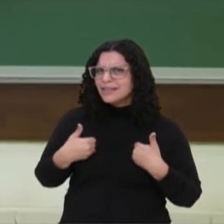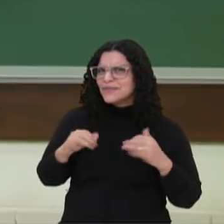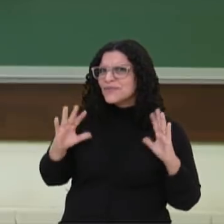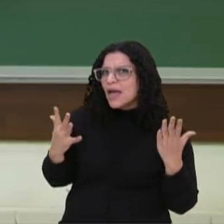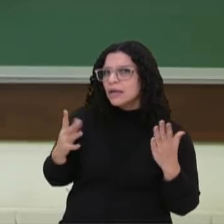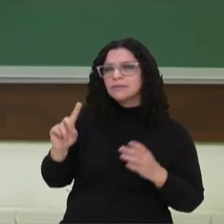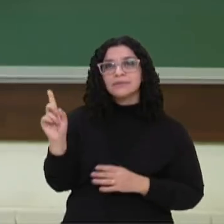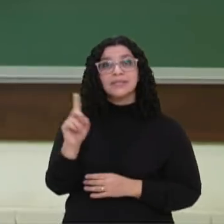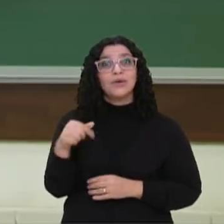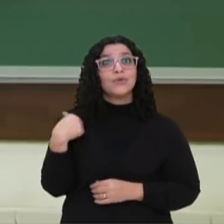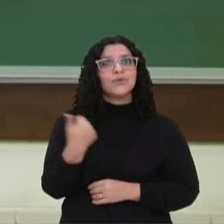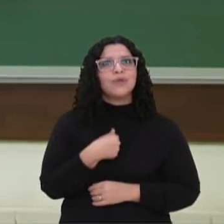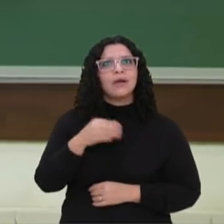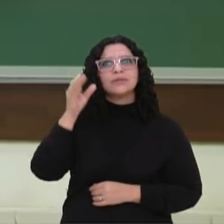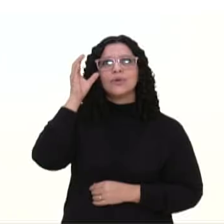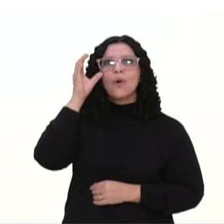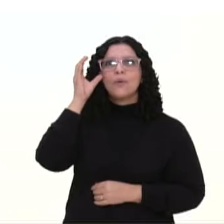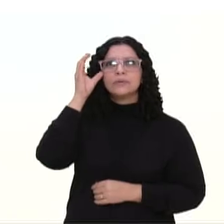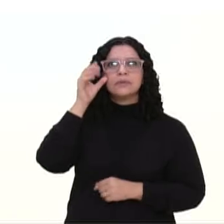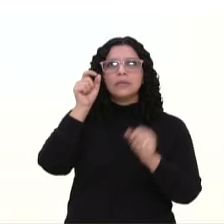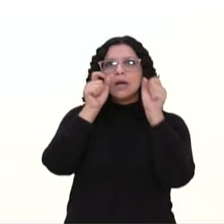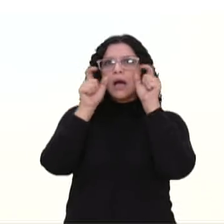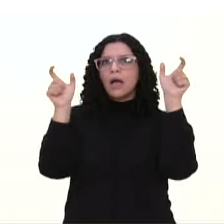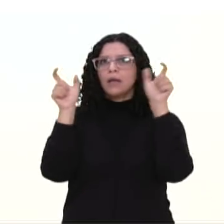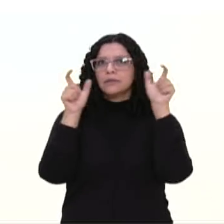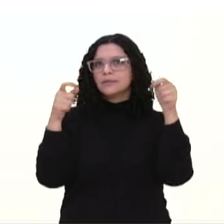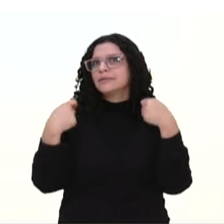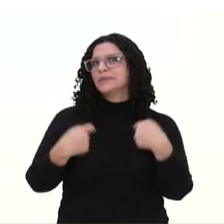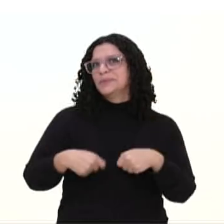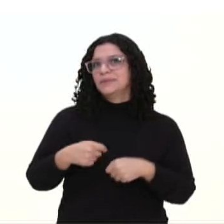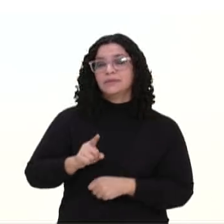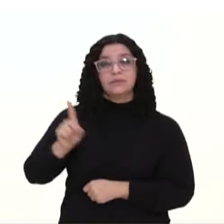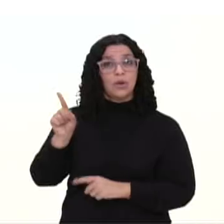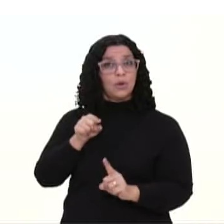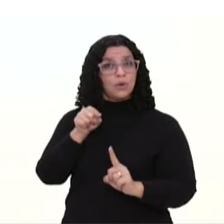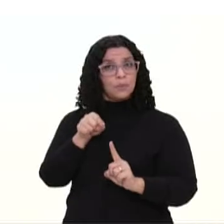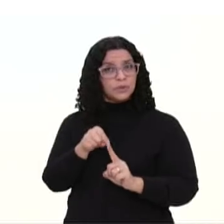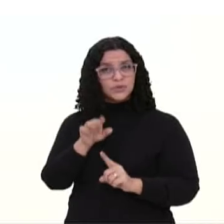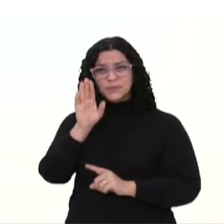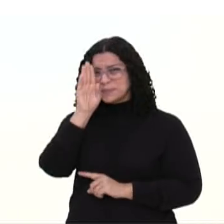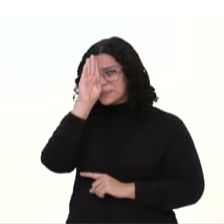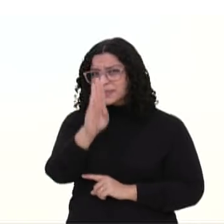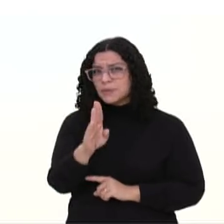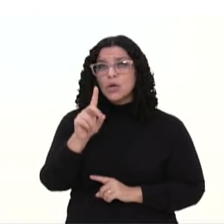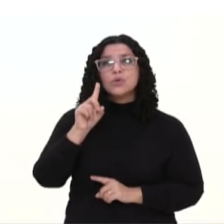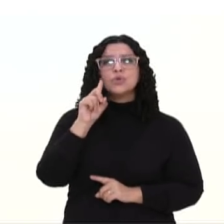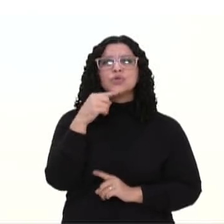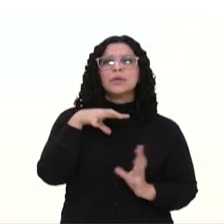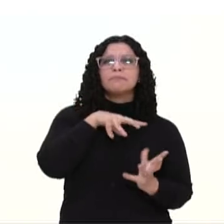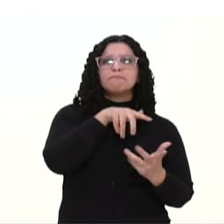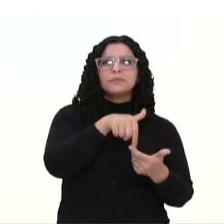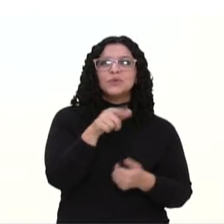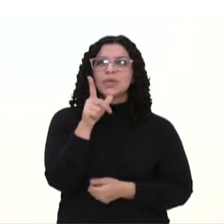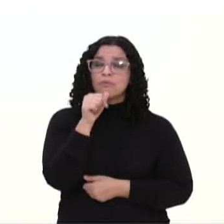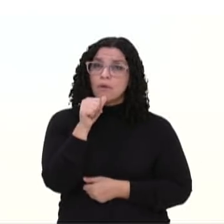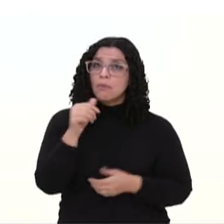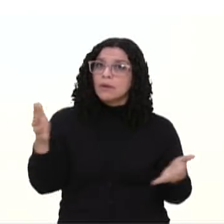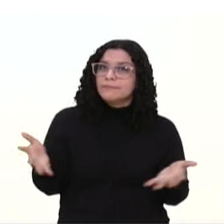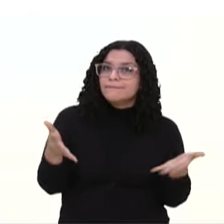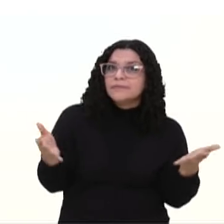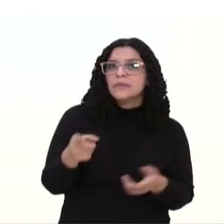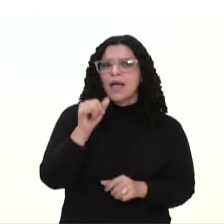A conscientização, né? Então ali, qual seria o objetivo principal do Dia Mundial da Água? Promover